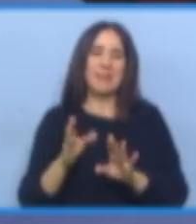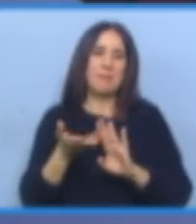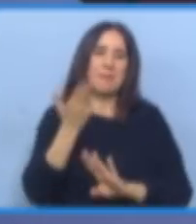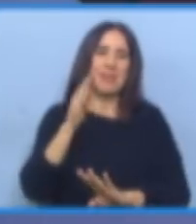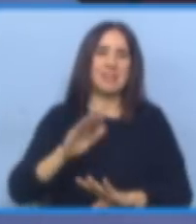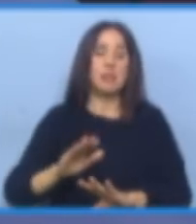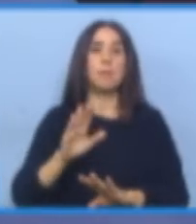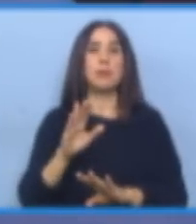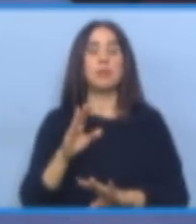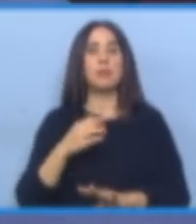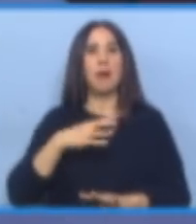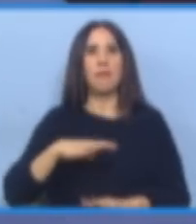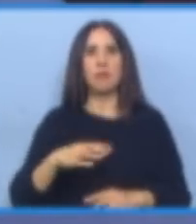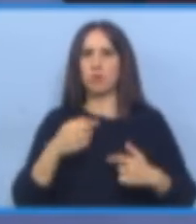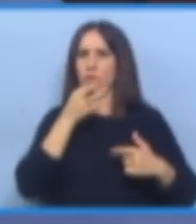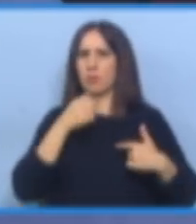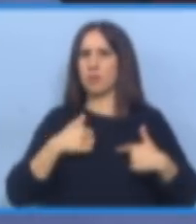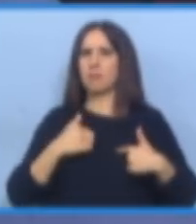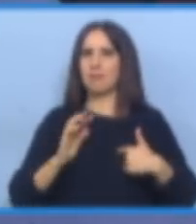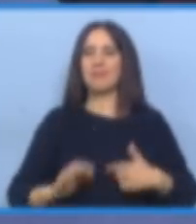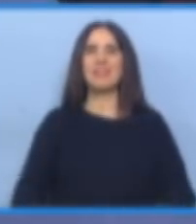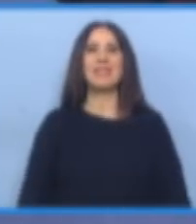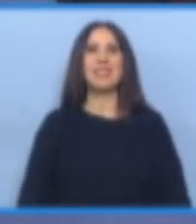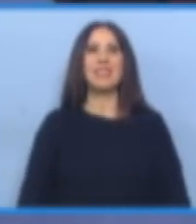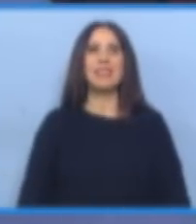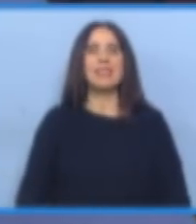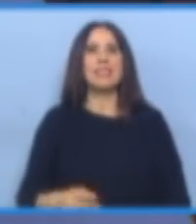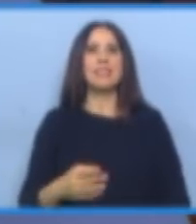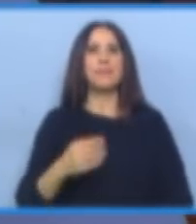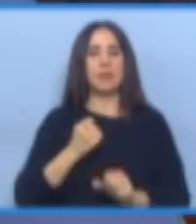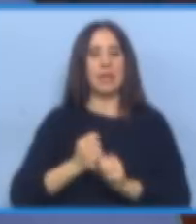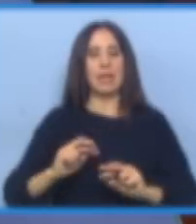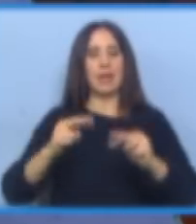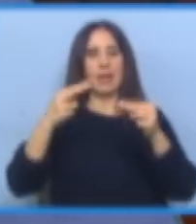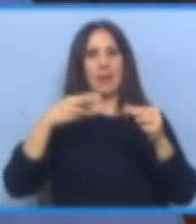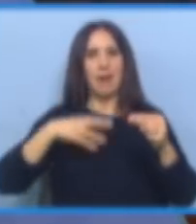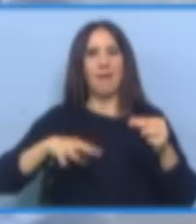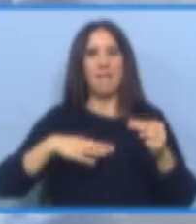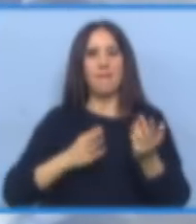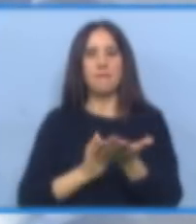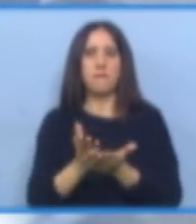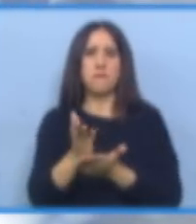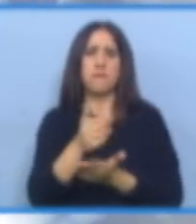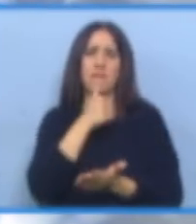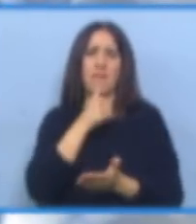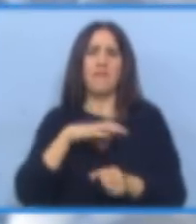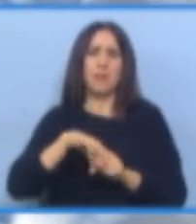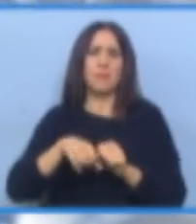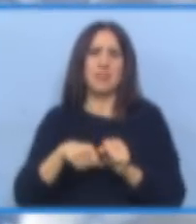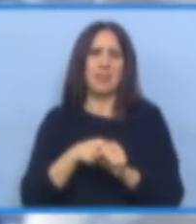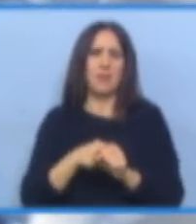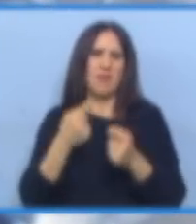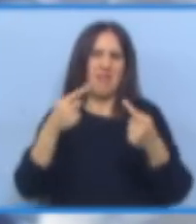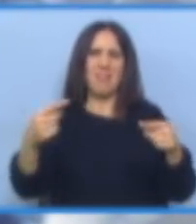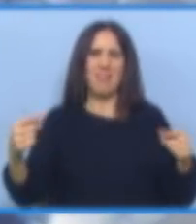tiverem pretensões... Estão a falar de mim. Mais carreiristas, evidentemente que são mercenários e existe. Mas, quer